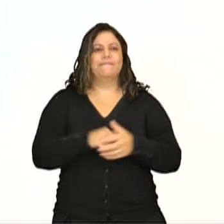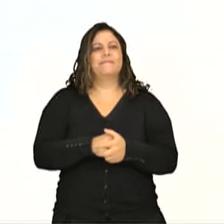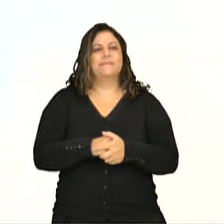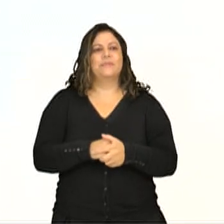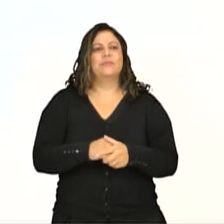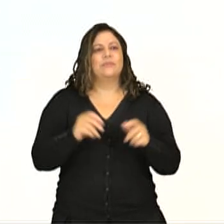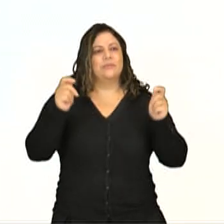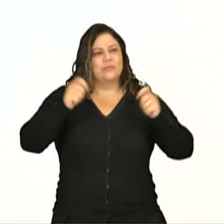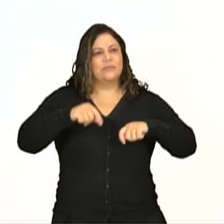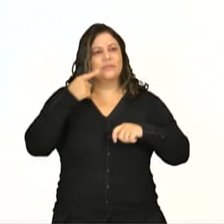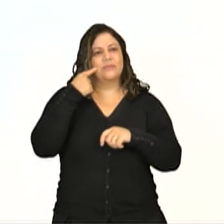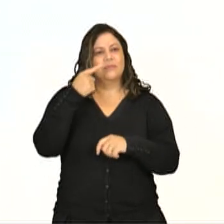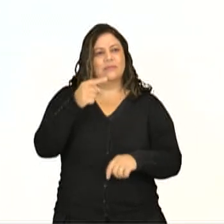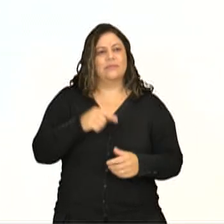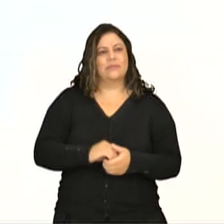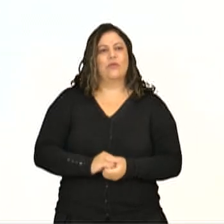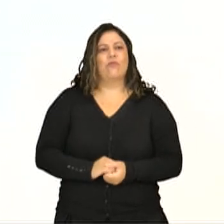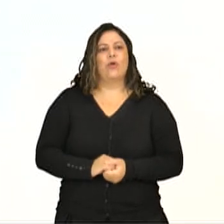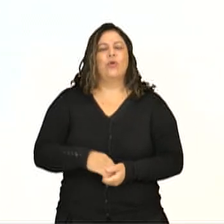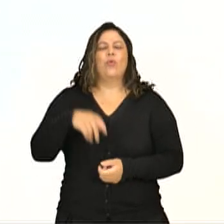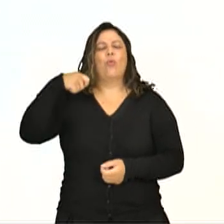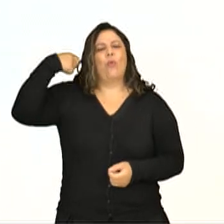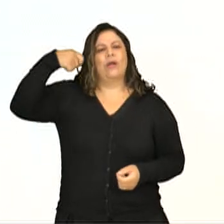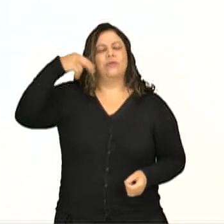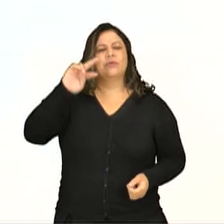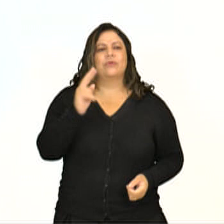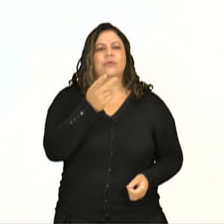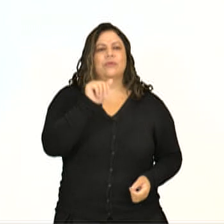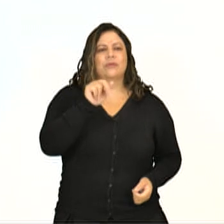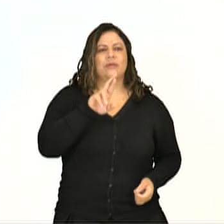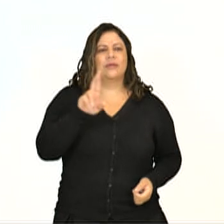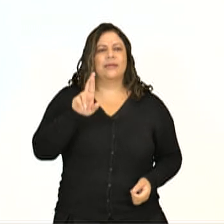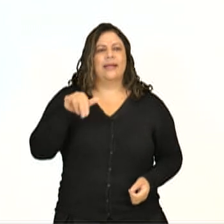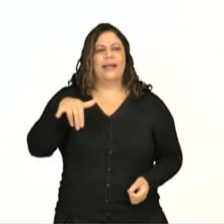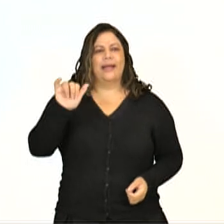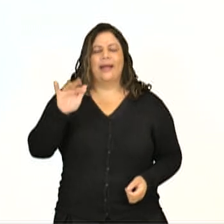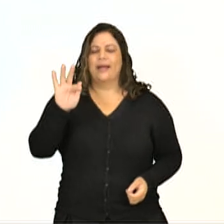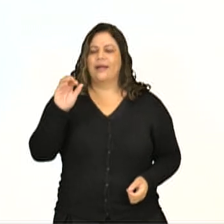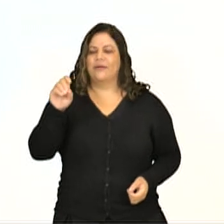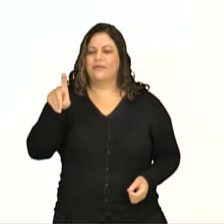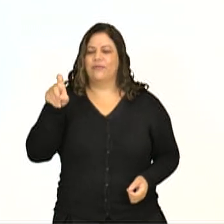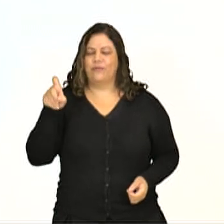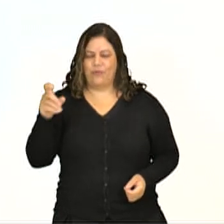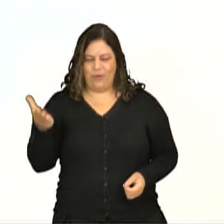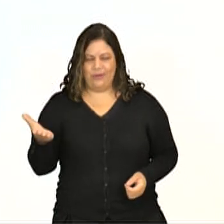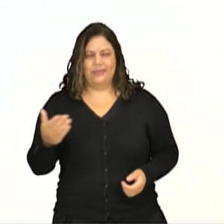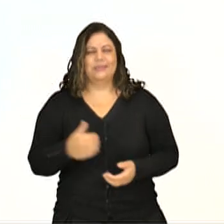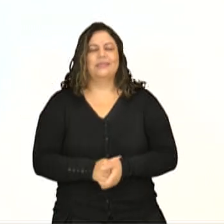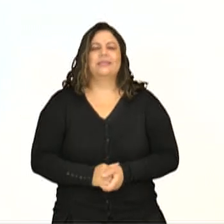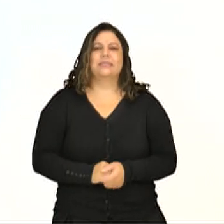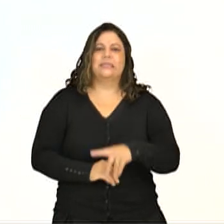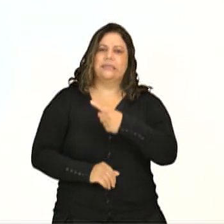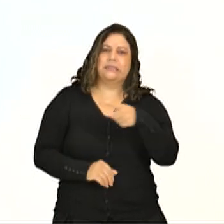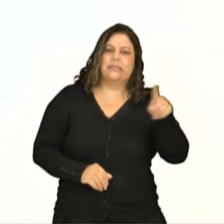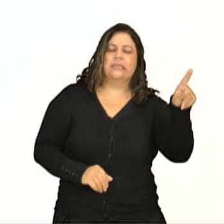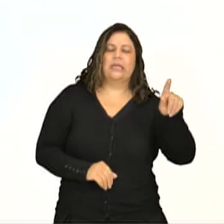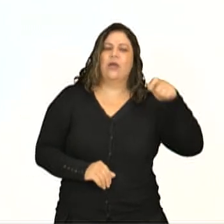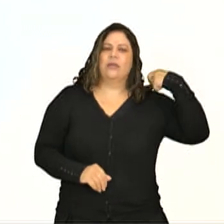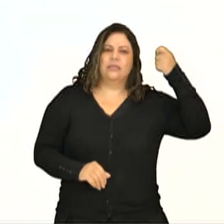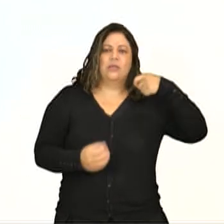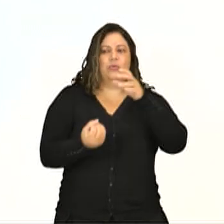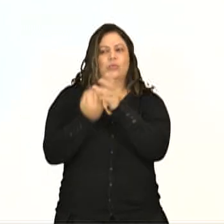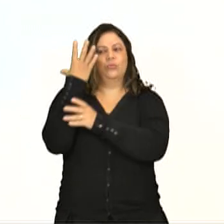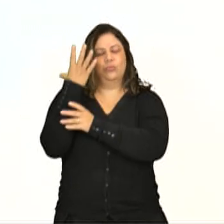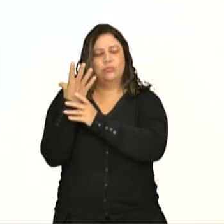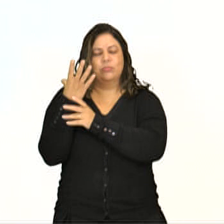o ator Harry Fox. Essa segunda versão, então, é a versão mais viável. Não que esse ator ele tenha sido o criador